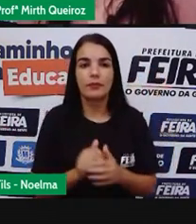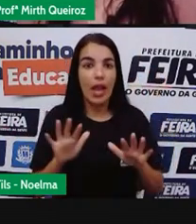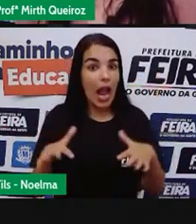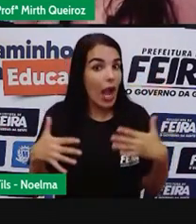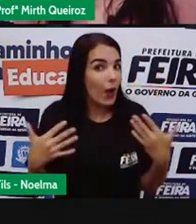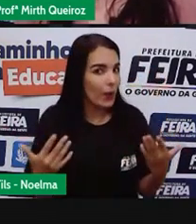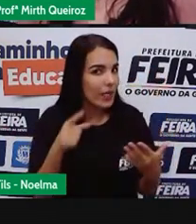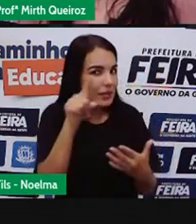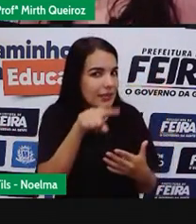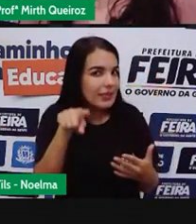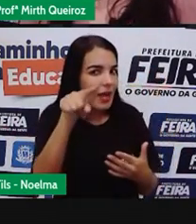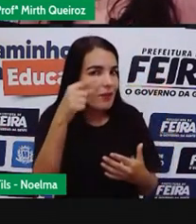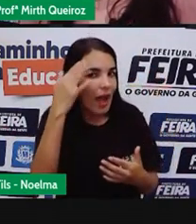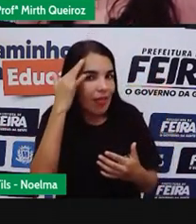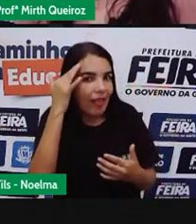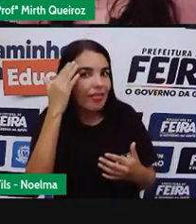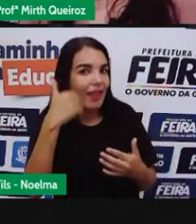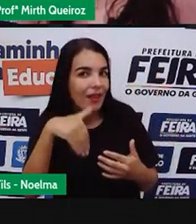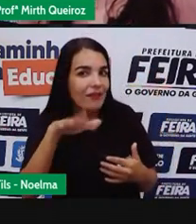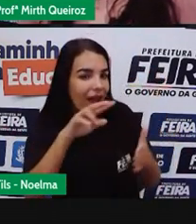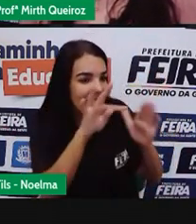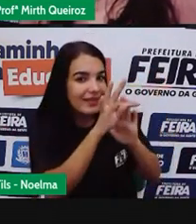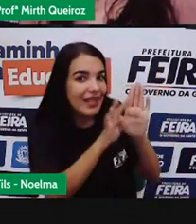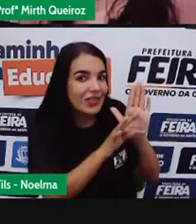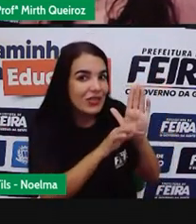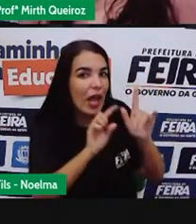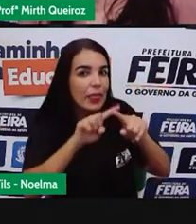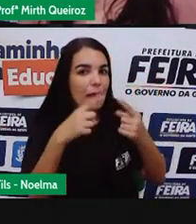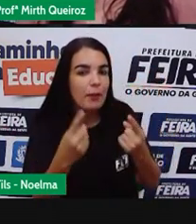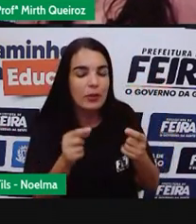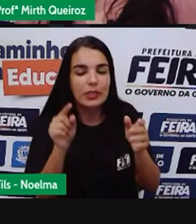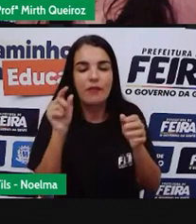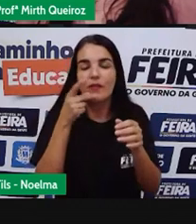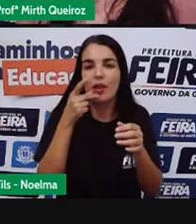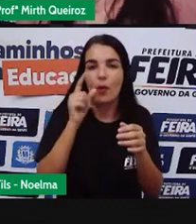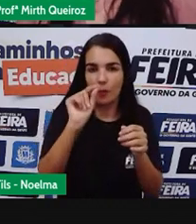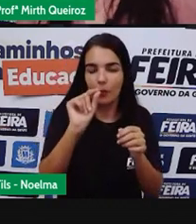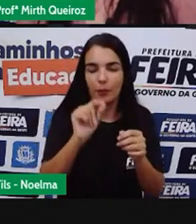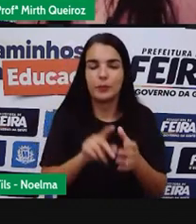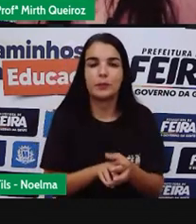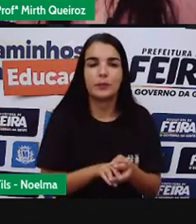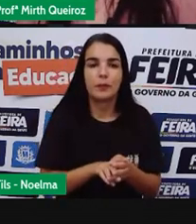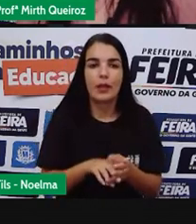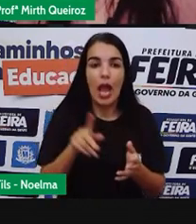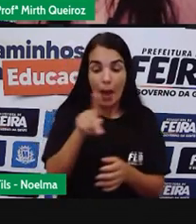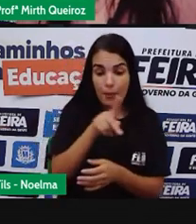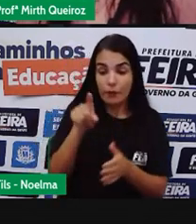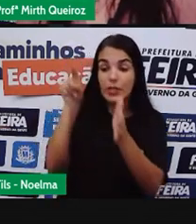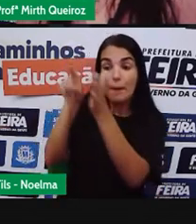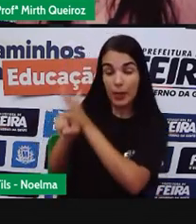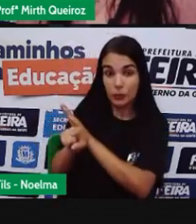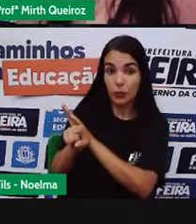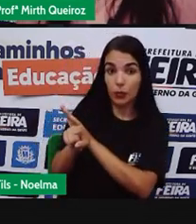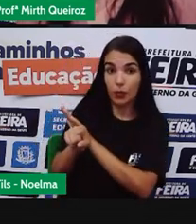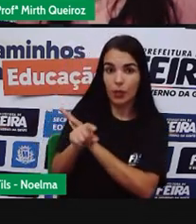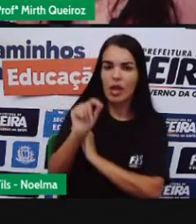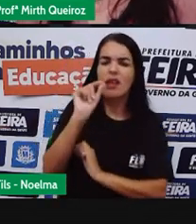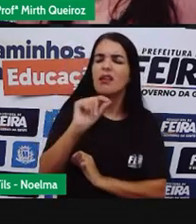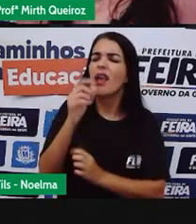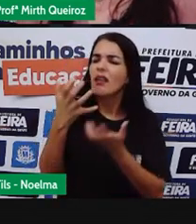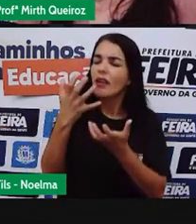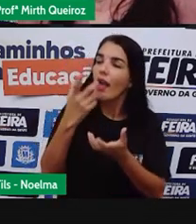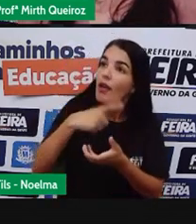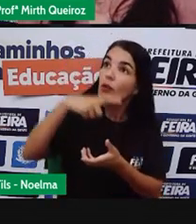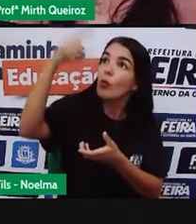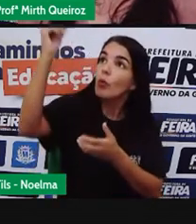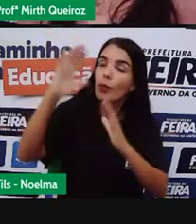E agora, será que vocês vão entender depois que se colocou a pontuação? Olha só como ficou. A professora perguntou: quem